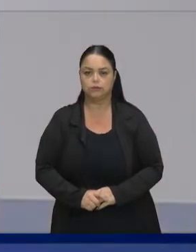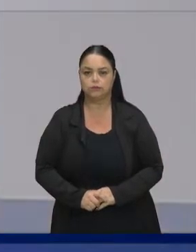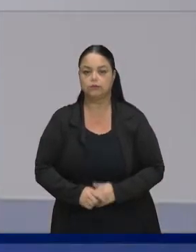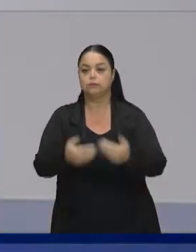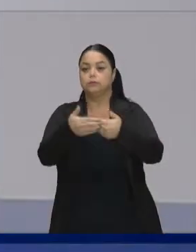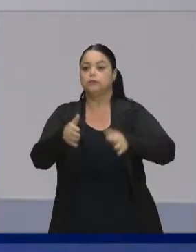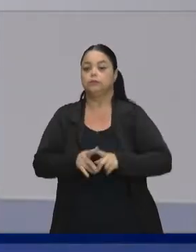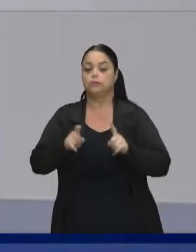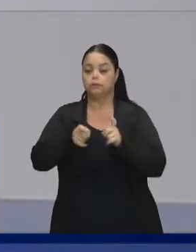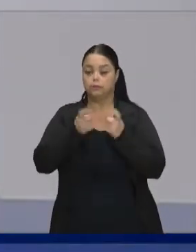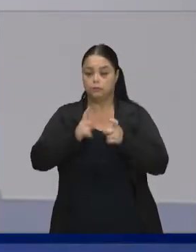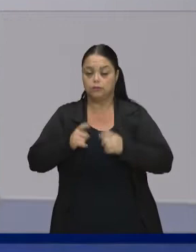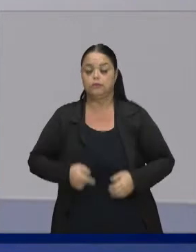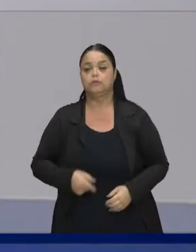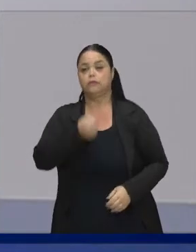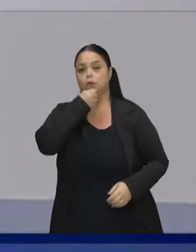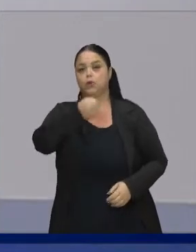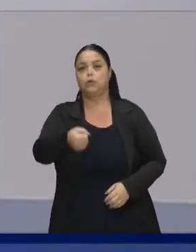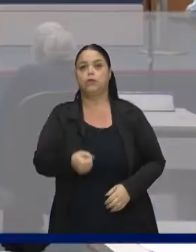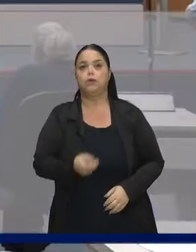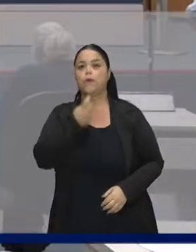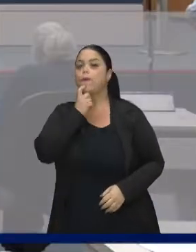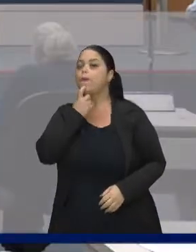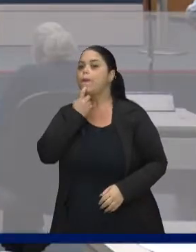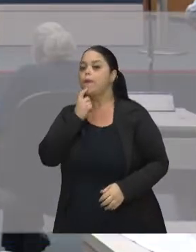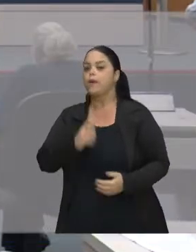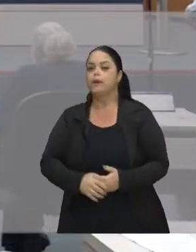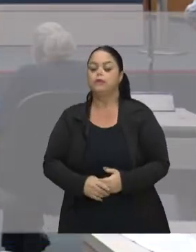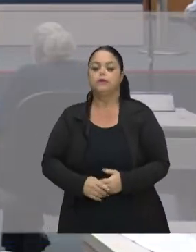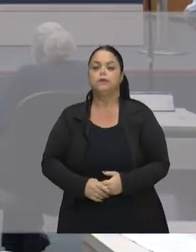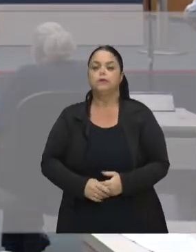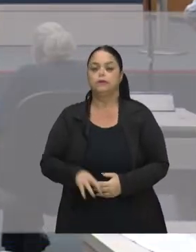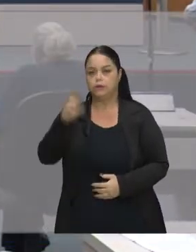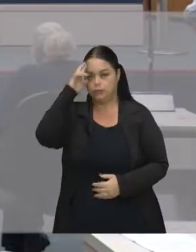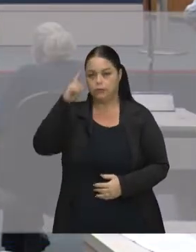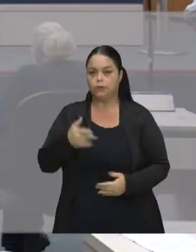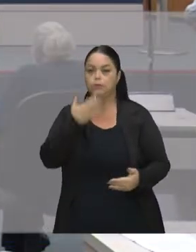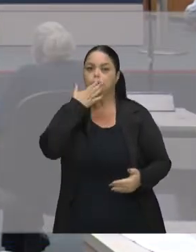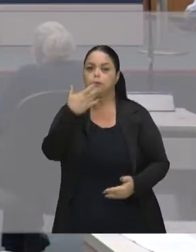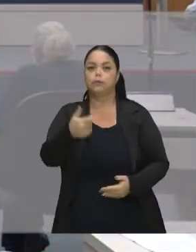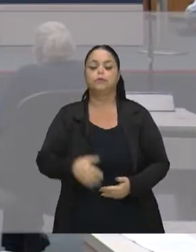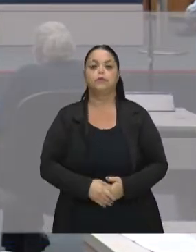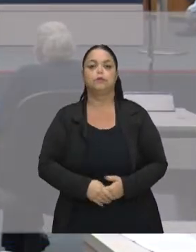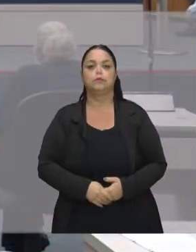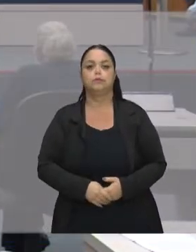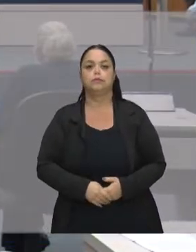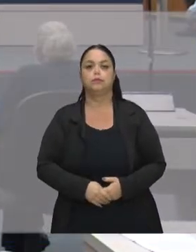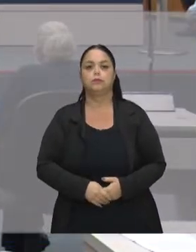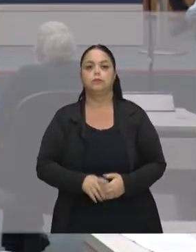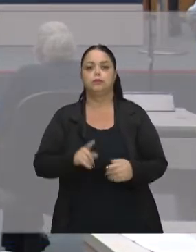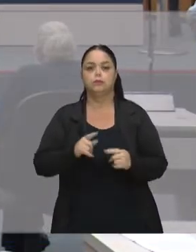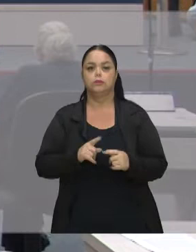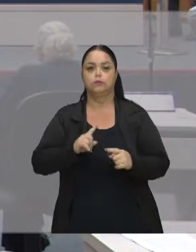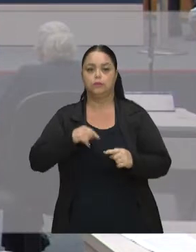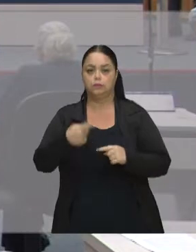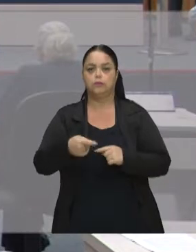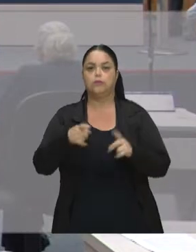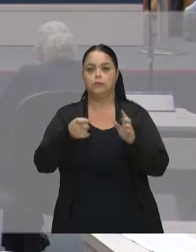Reaberta a presente sessão, com a palavra o vereador Juvenil Silvério. Senhor presidente, solicito a prorrogação da